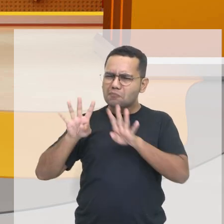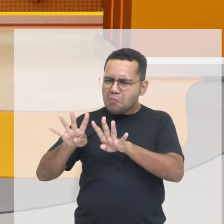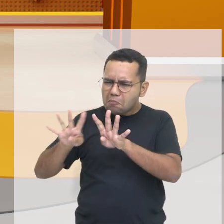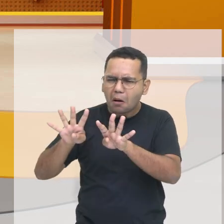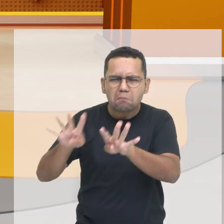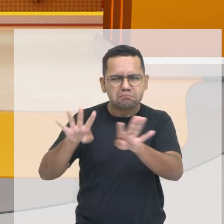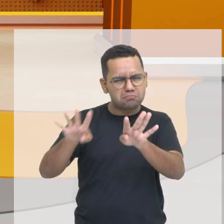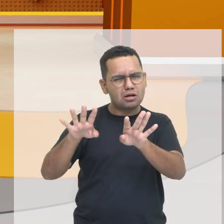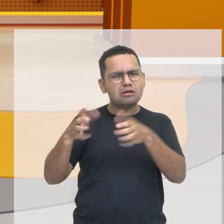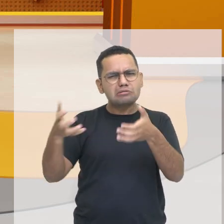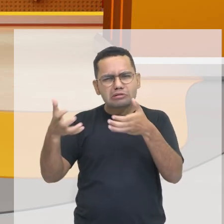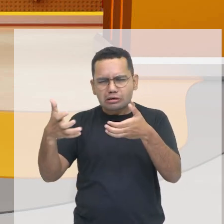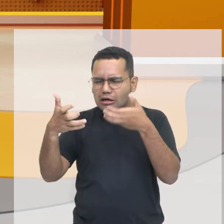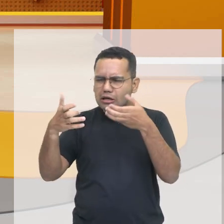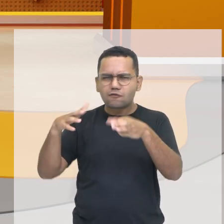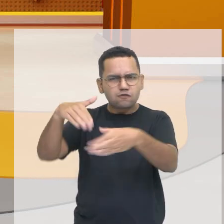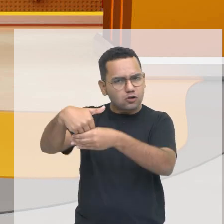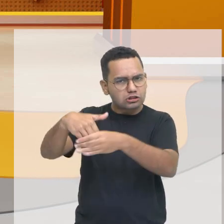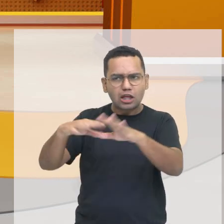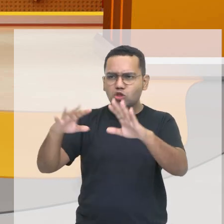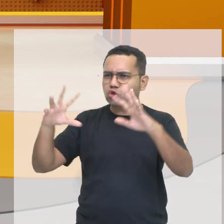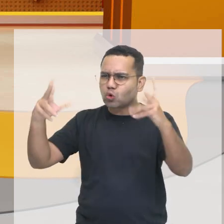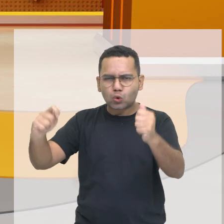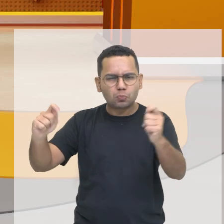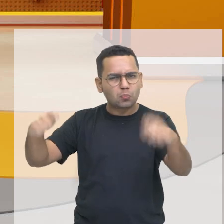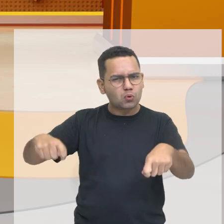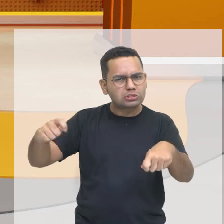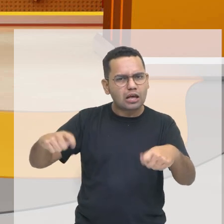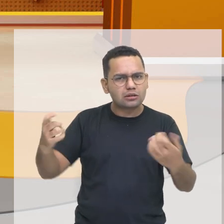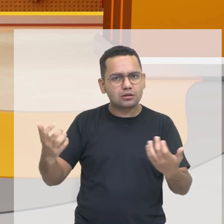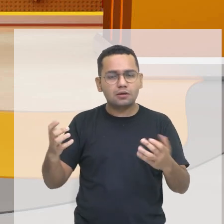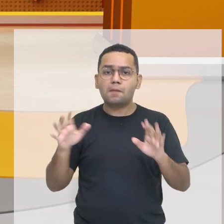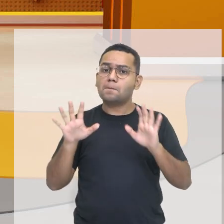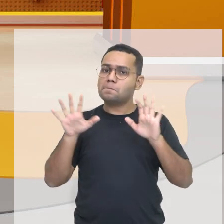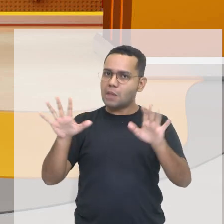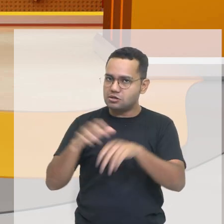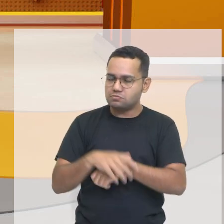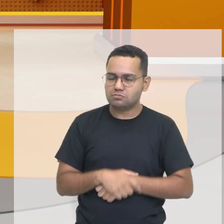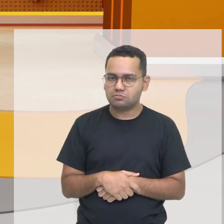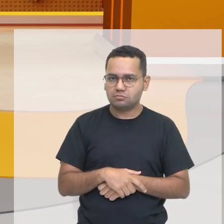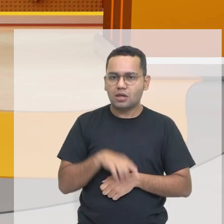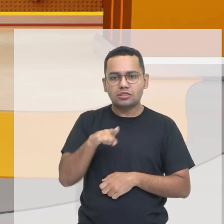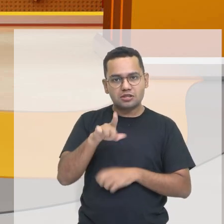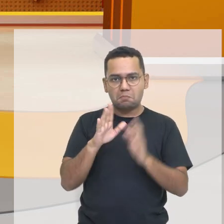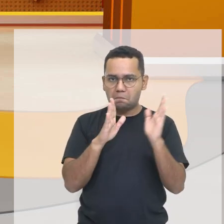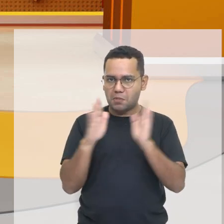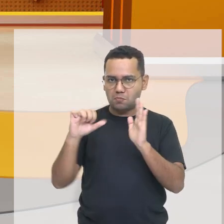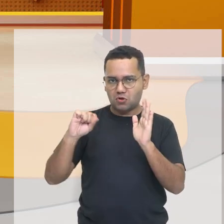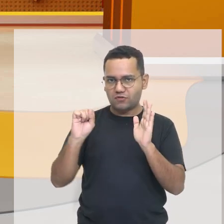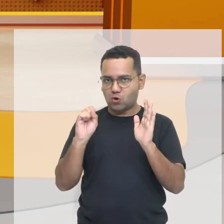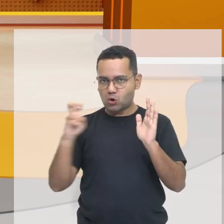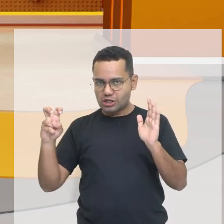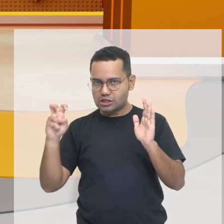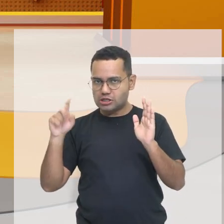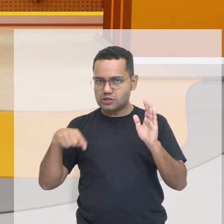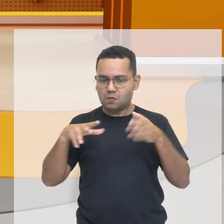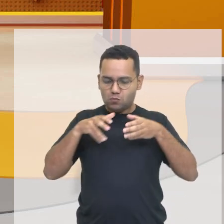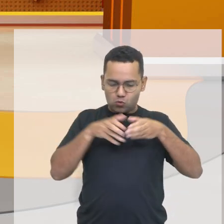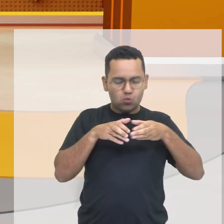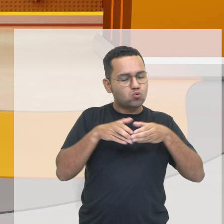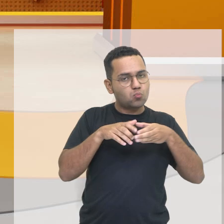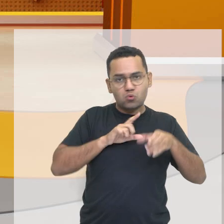eleições diretas? Sim, mas nesse momento as eleições elas foram indiretas e quem foi eleito foi